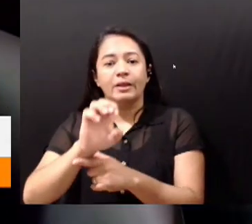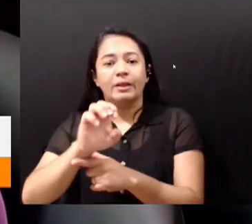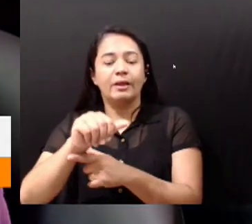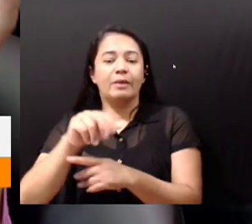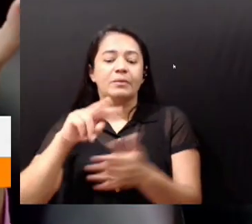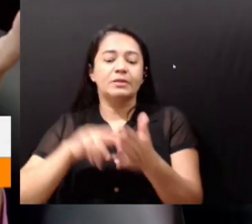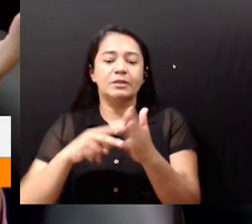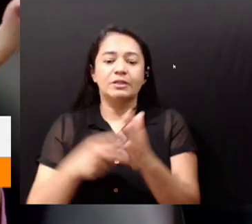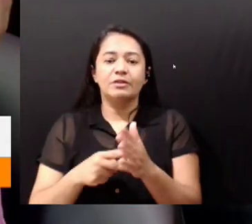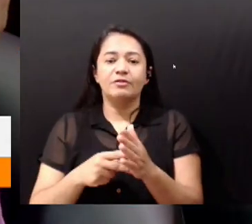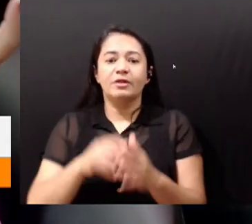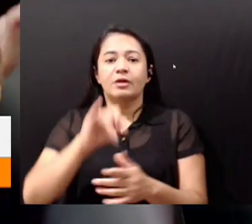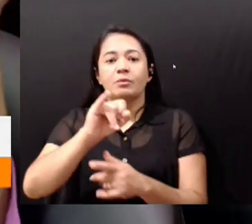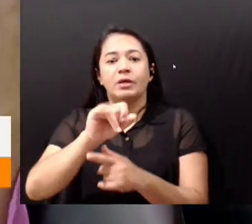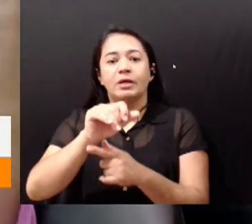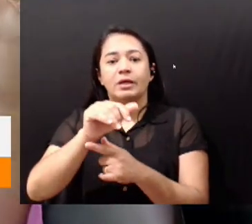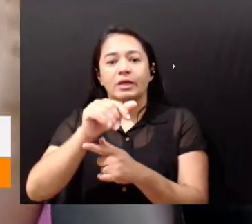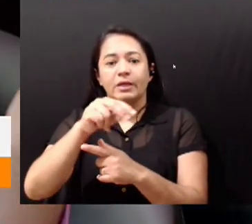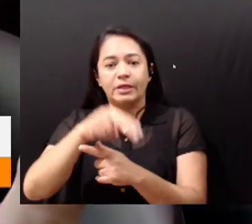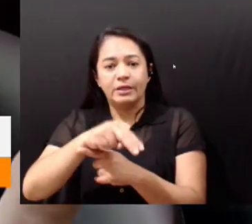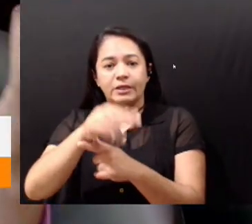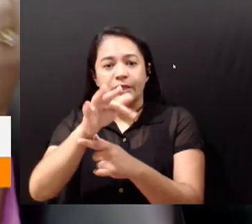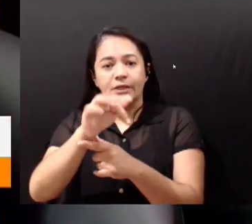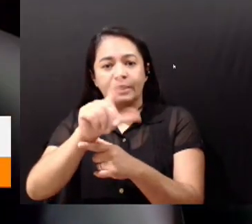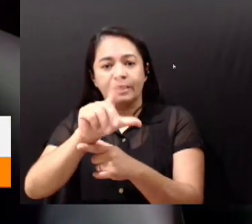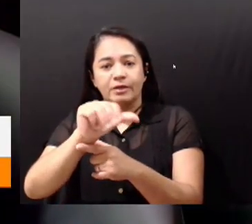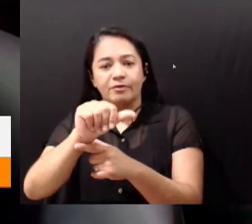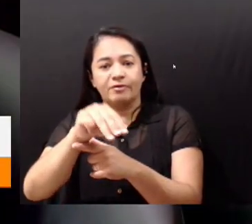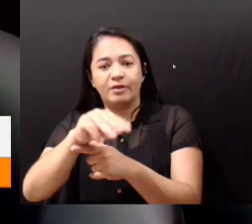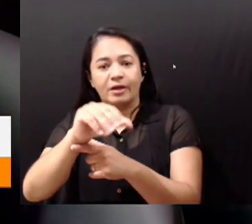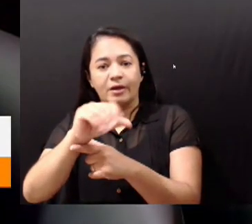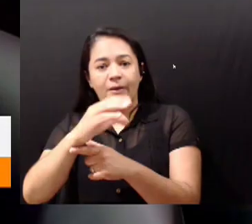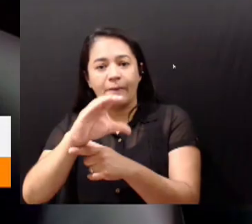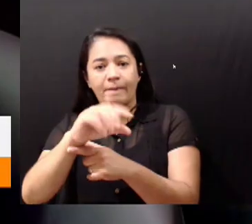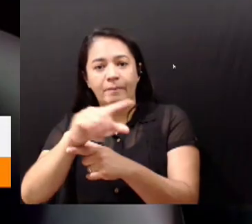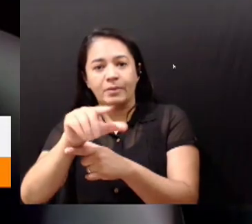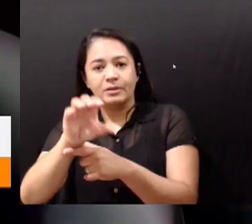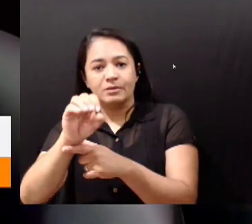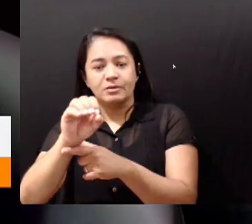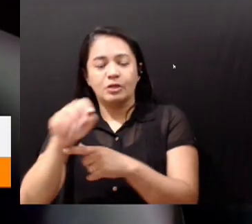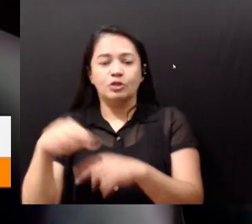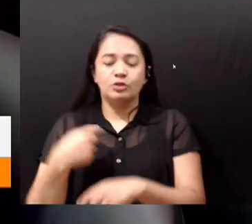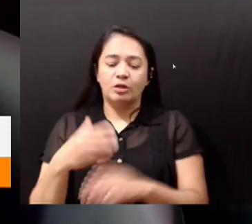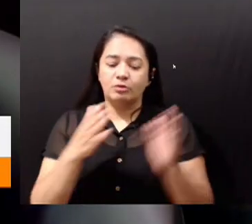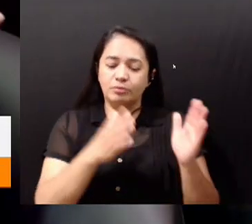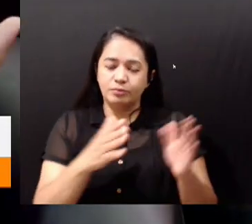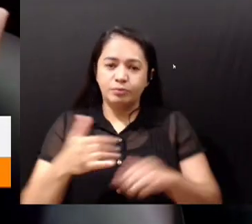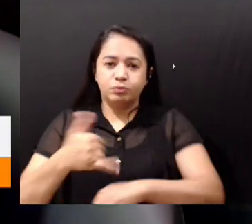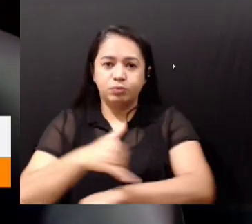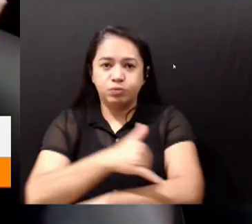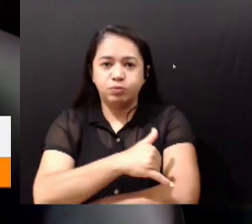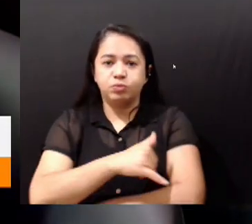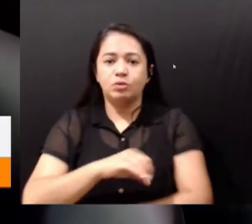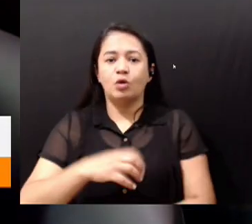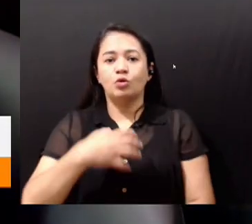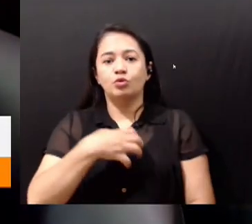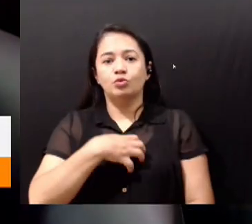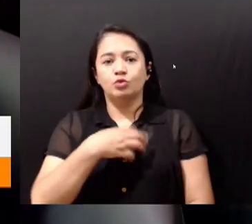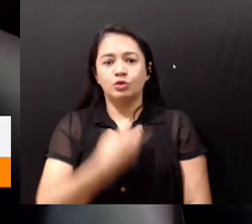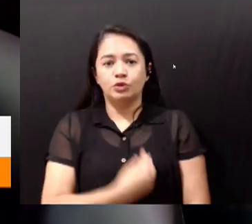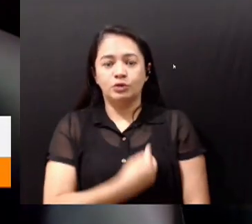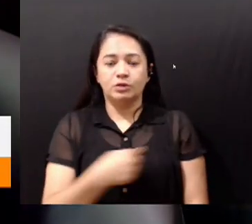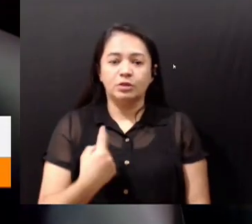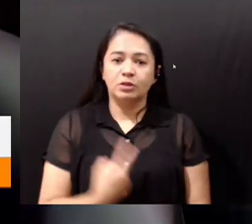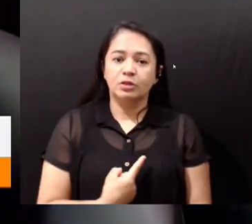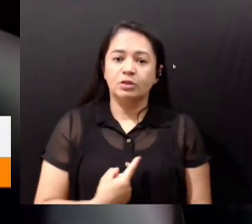lembrar que tanto quando a gente está num processo de obesidade, de sobrepeso, ou até mesmo no estilo de vida em que a gente leva,